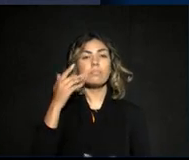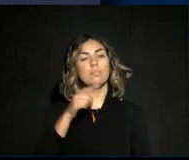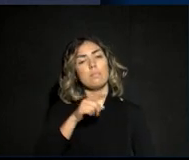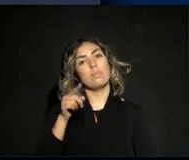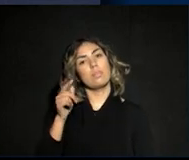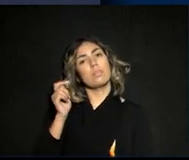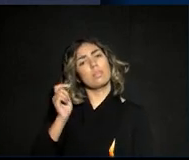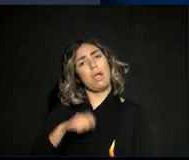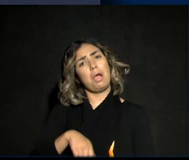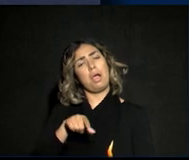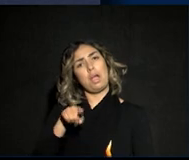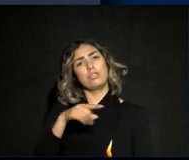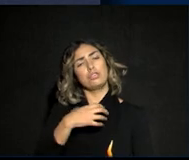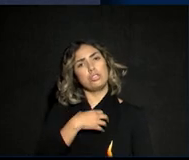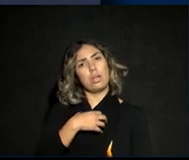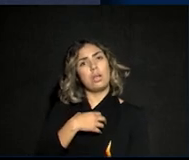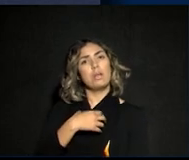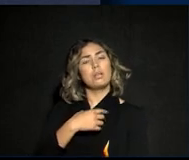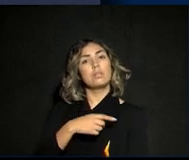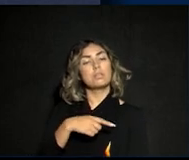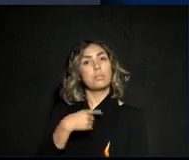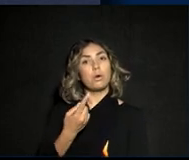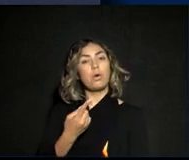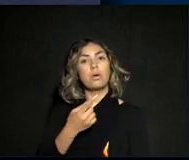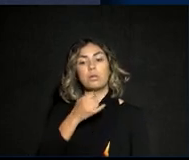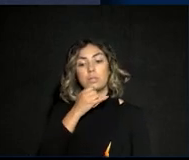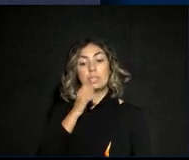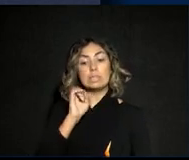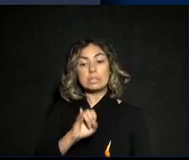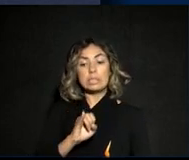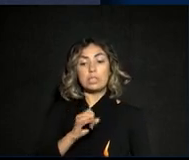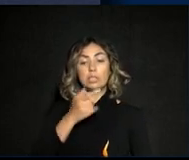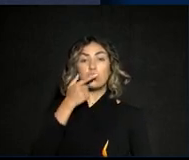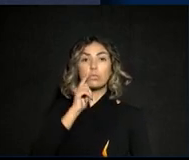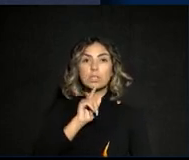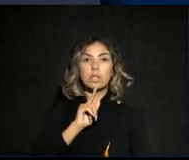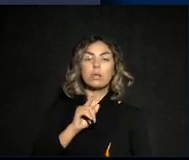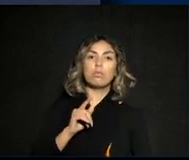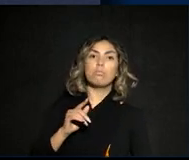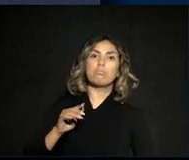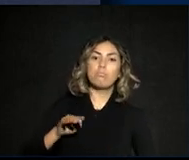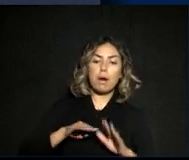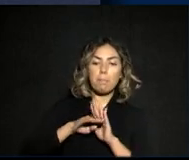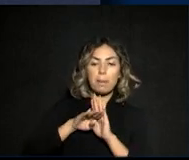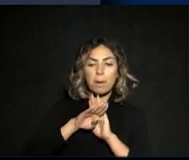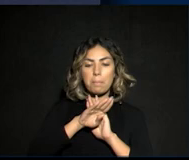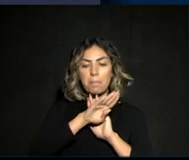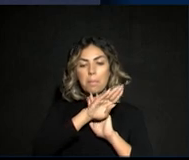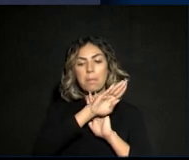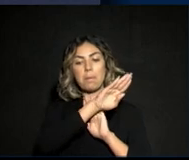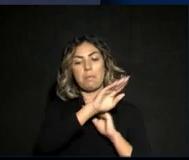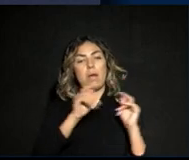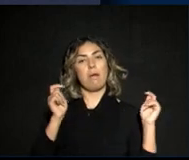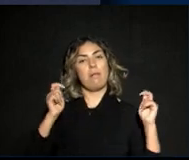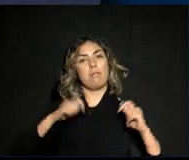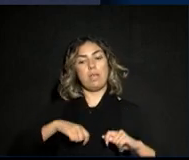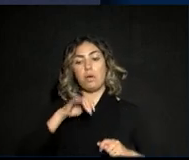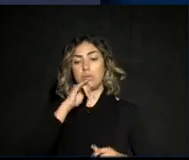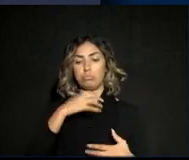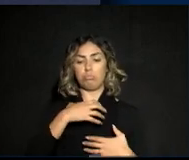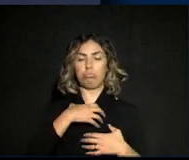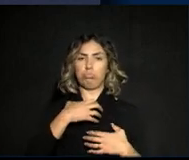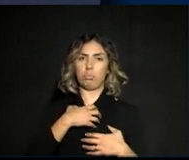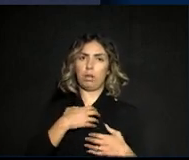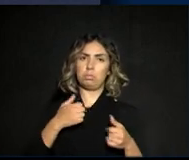deterioração é desse tipo E no momento em que os resultados forem surgindo é eu acho que fato a postura